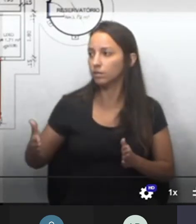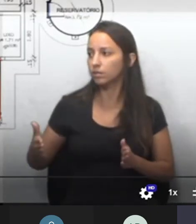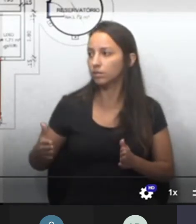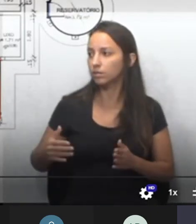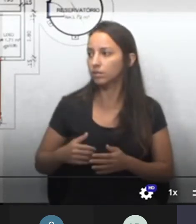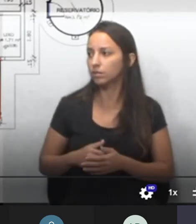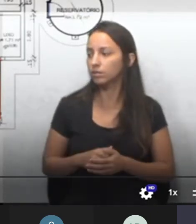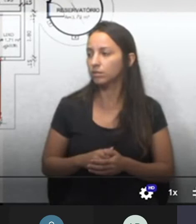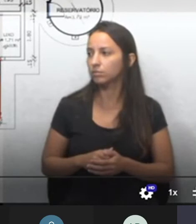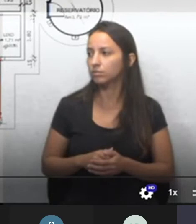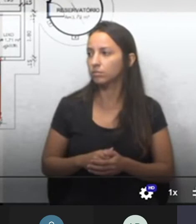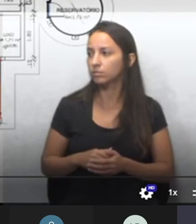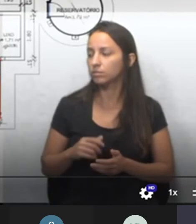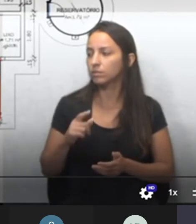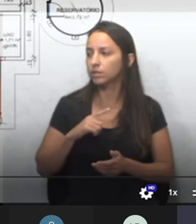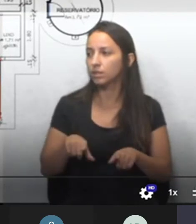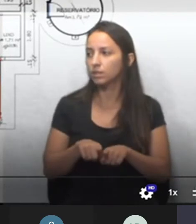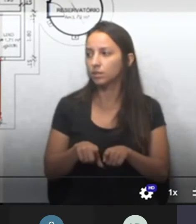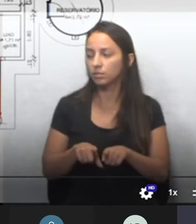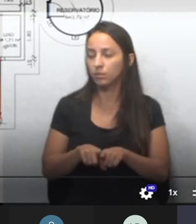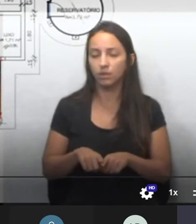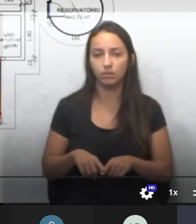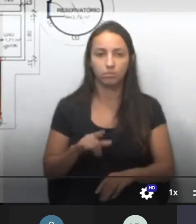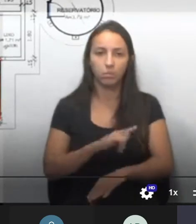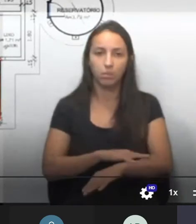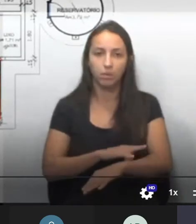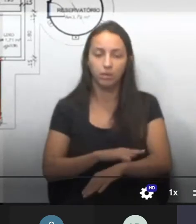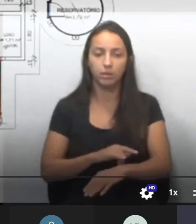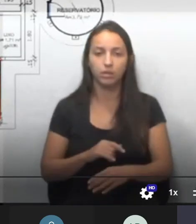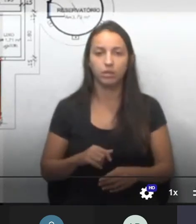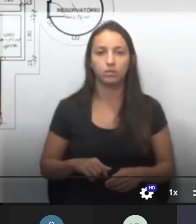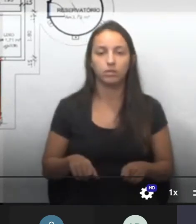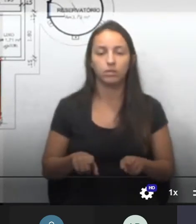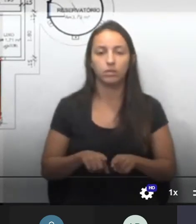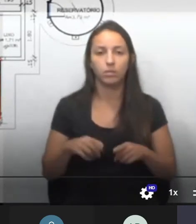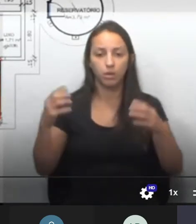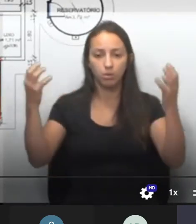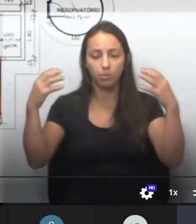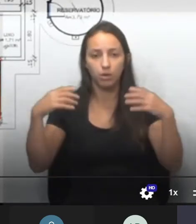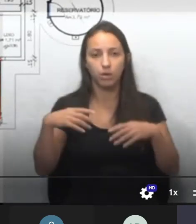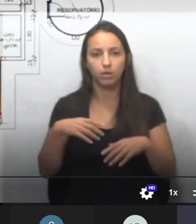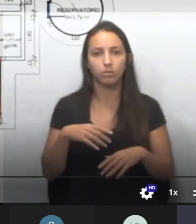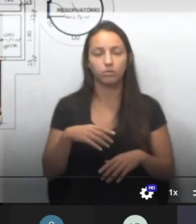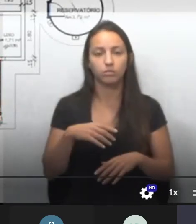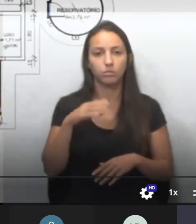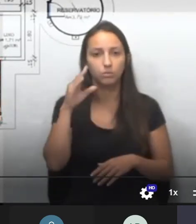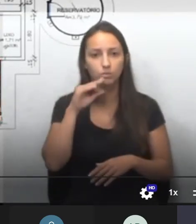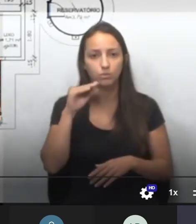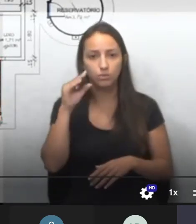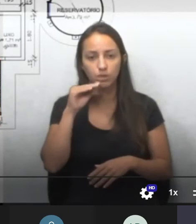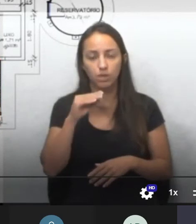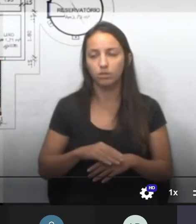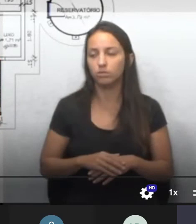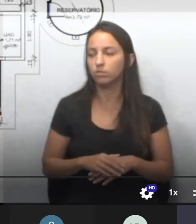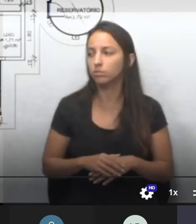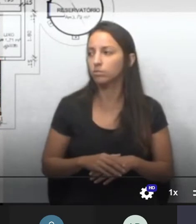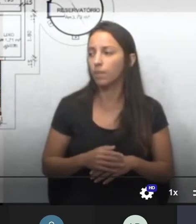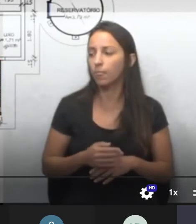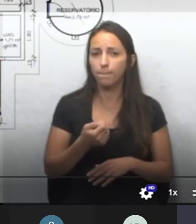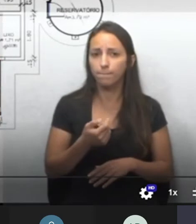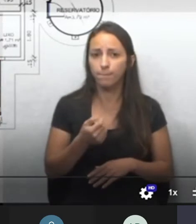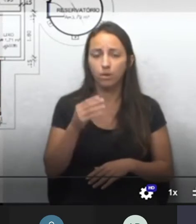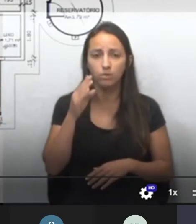aqui, já tem também o sanitário e o banho dos funcionários, então seria o vestiário.